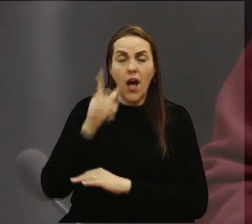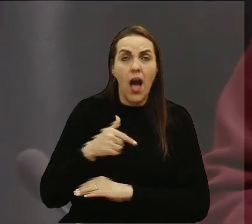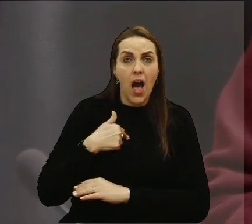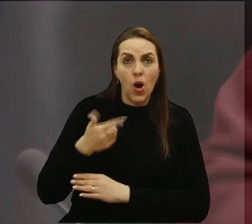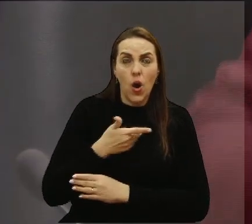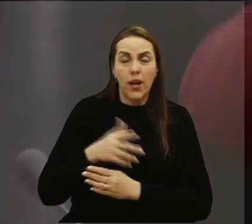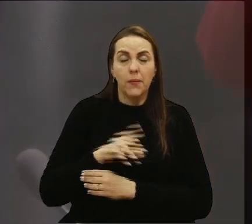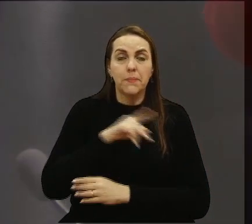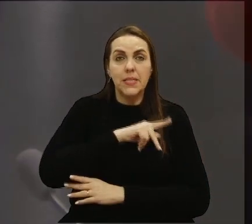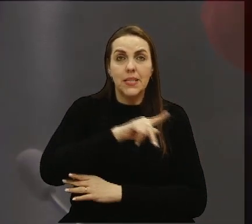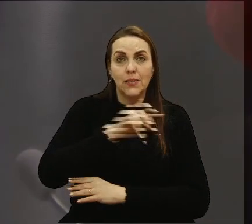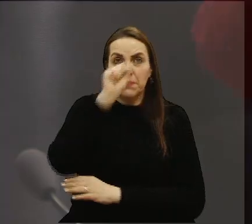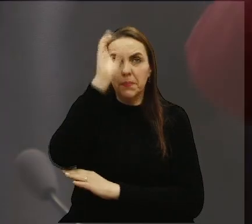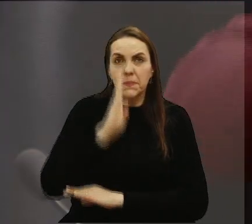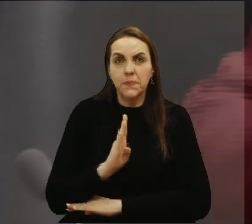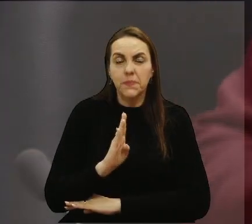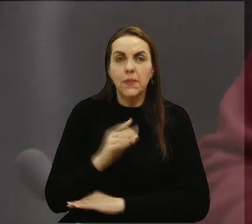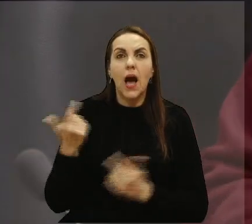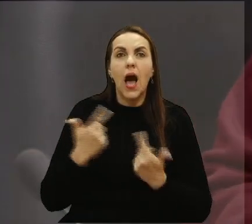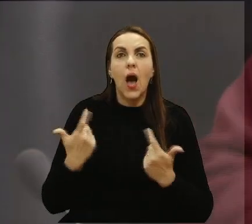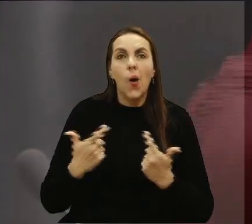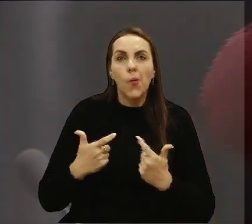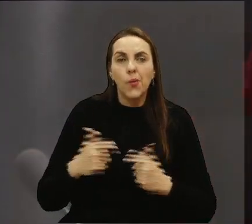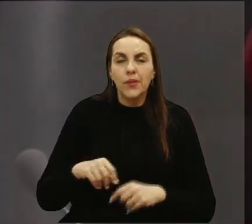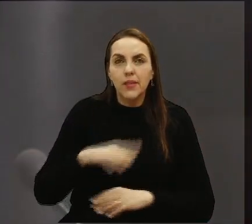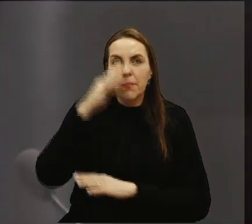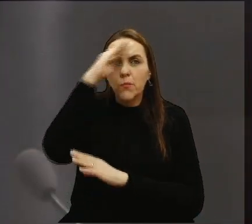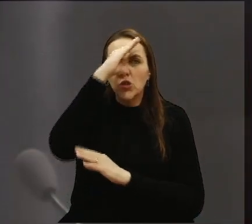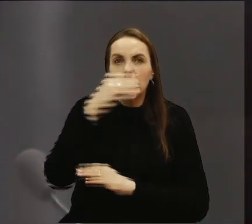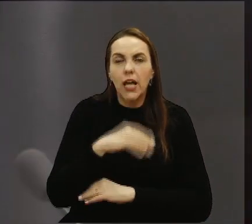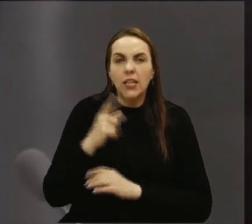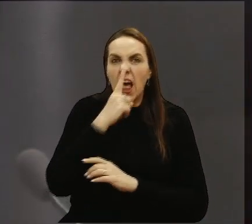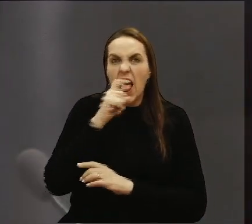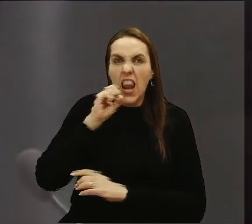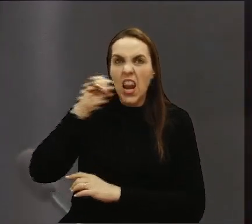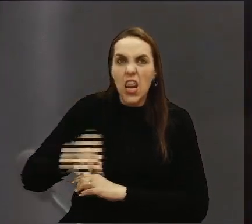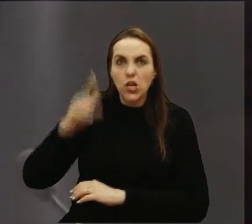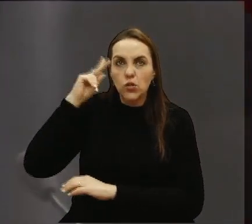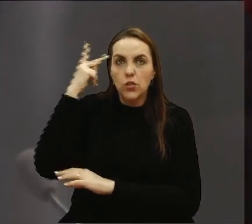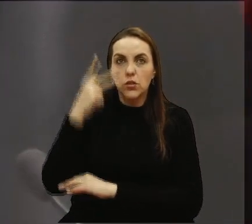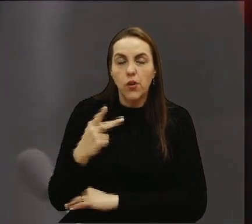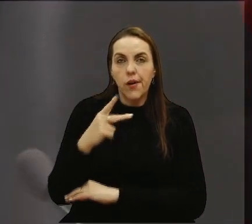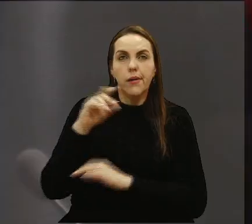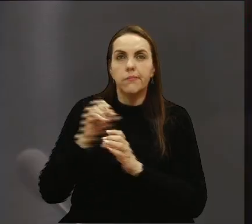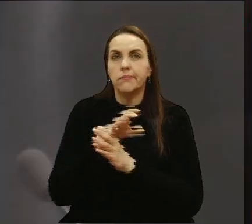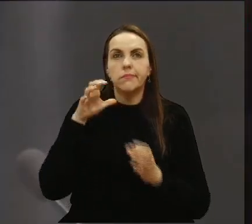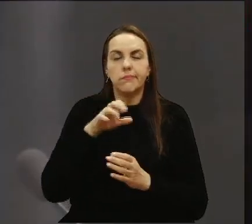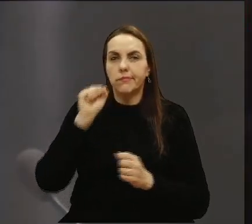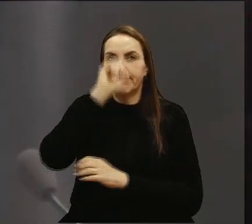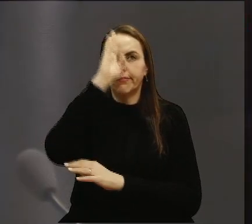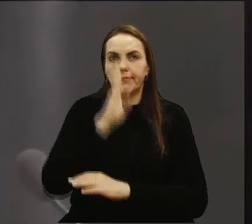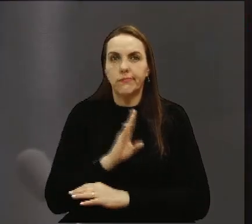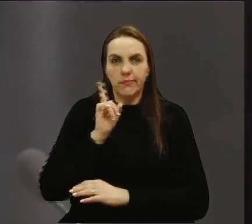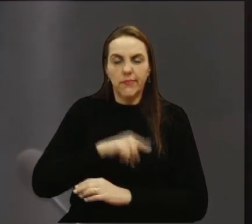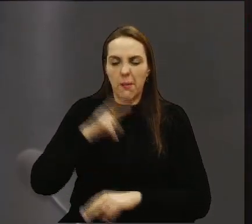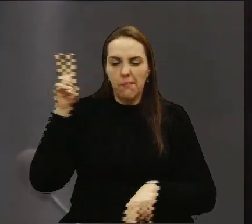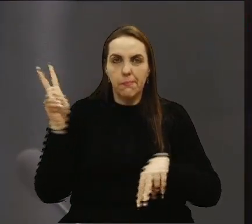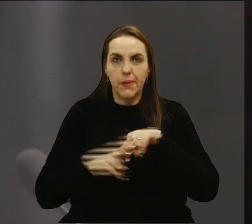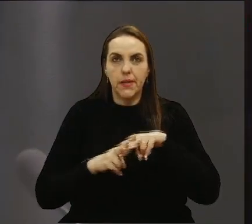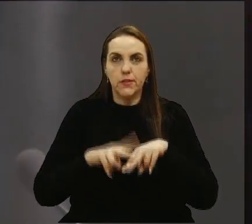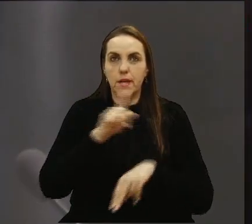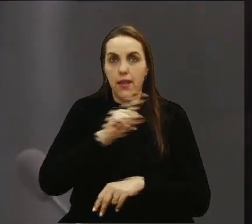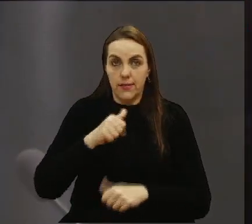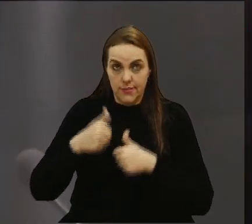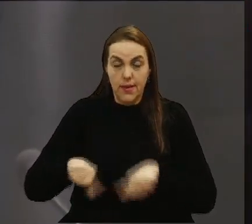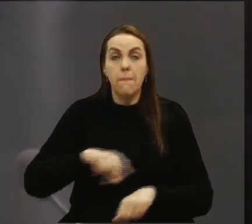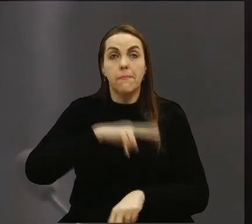presidência do Brasil. Onde está Jair Messias Bolsonaro? Na lata de lixo da história, e a maior parte do Brasil quer ele preso, e ele está